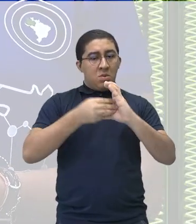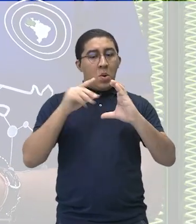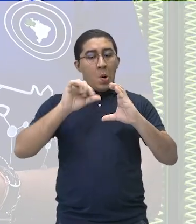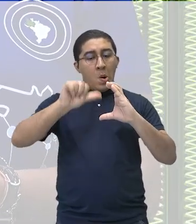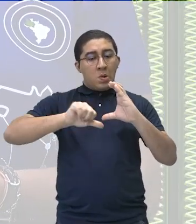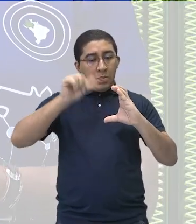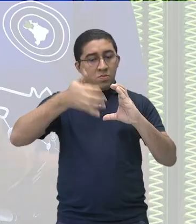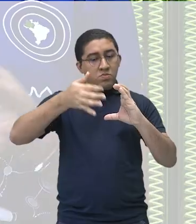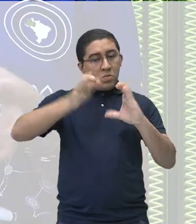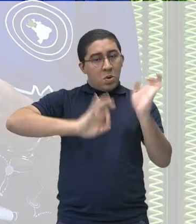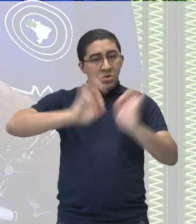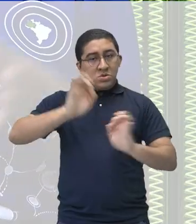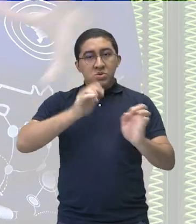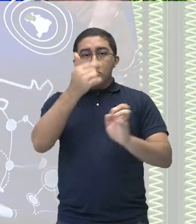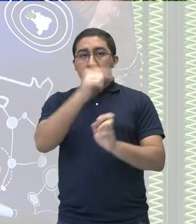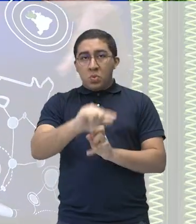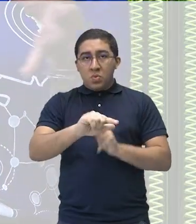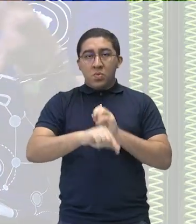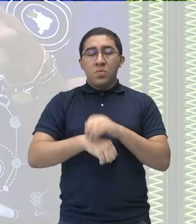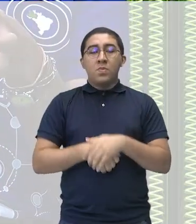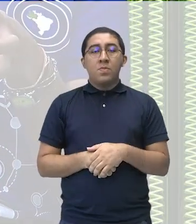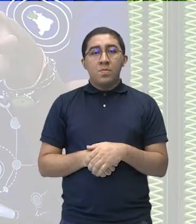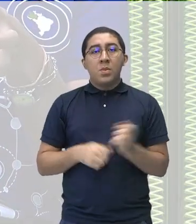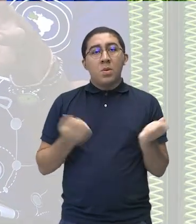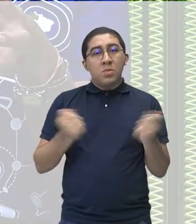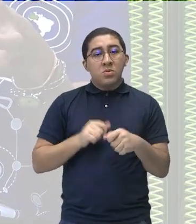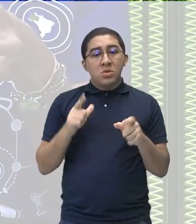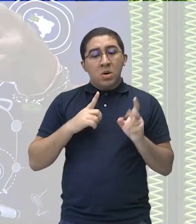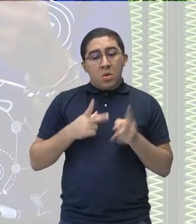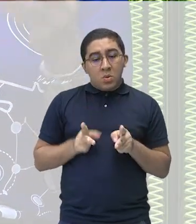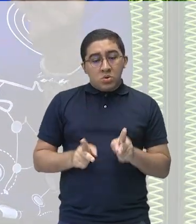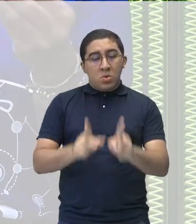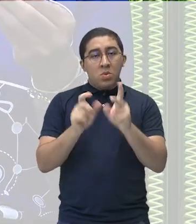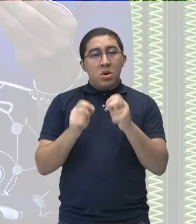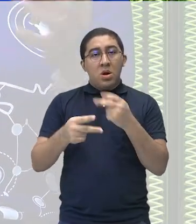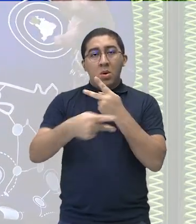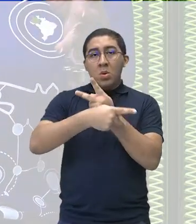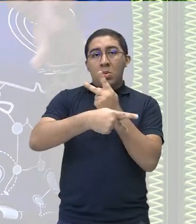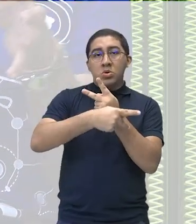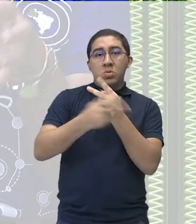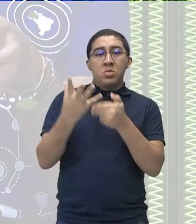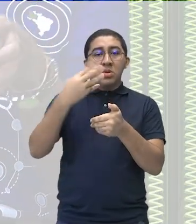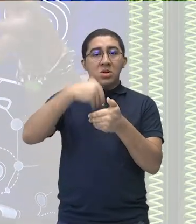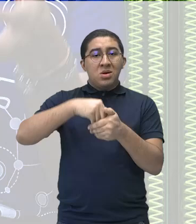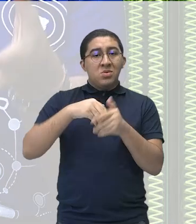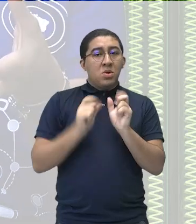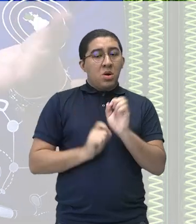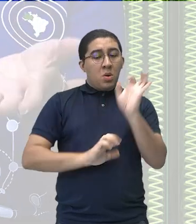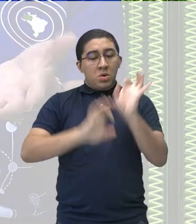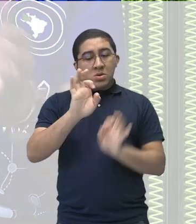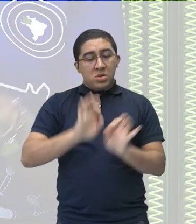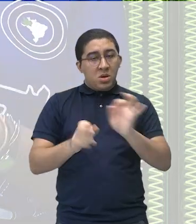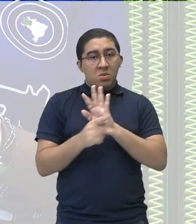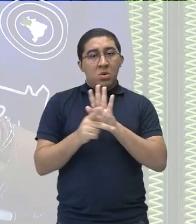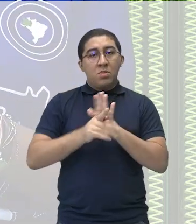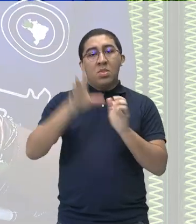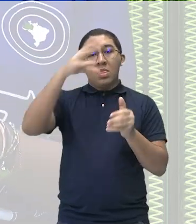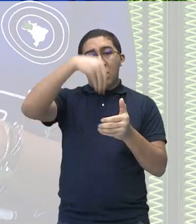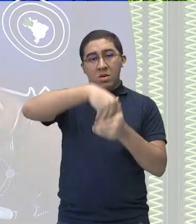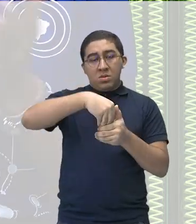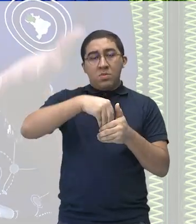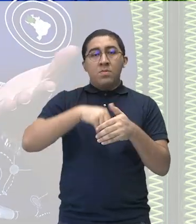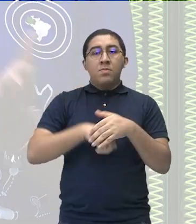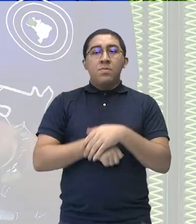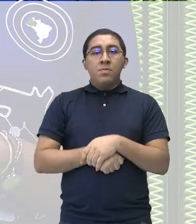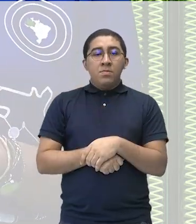cada conjunto de cromossomos, ou seja, para manter aqueles cromossomos reunidos ali no interior do